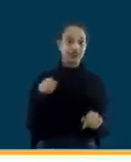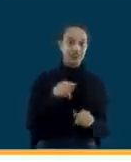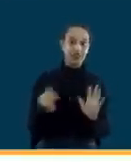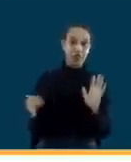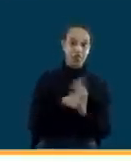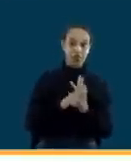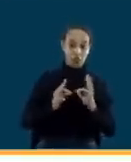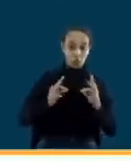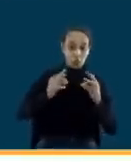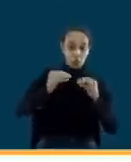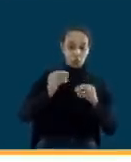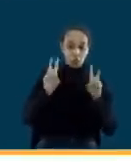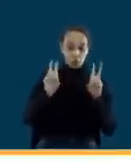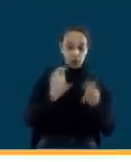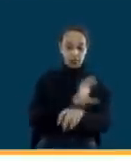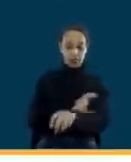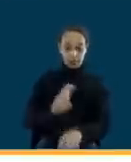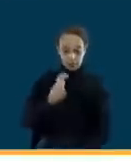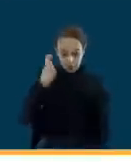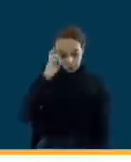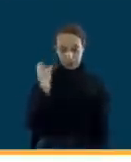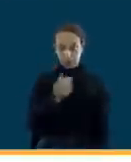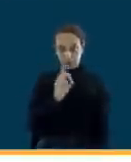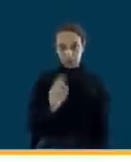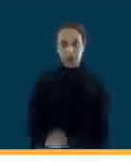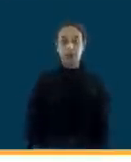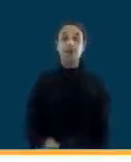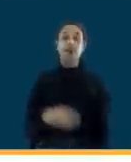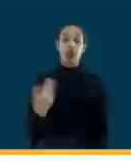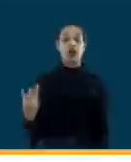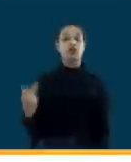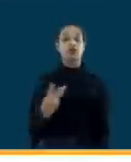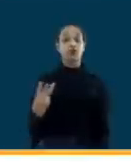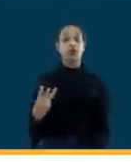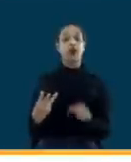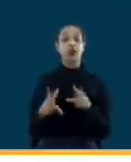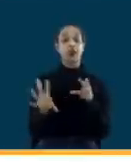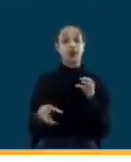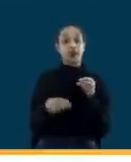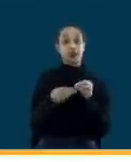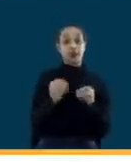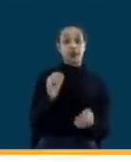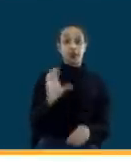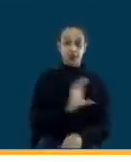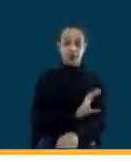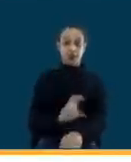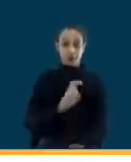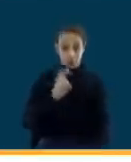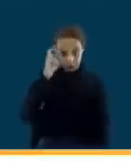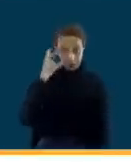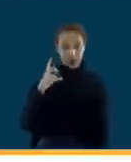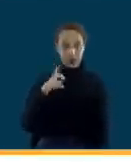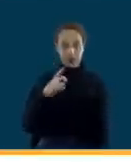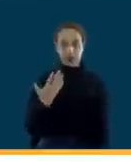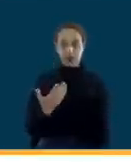o terceiro elemento que eu queria juntar nisso é que a cultura tem um caráter de